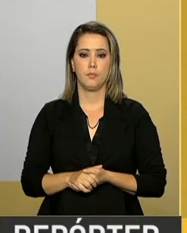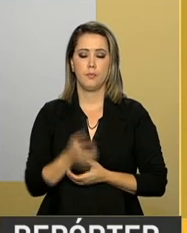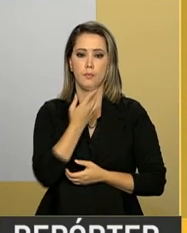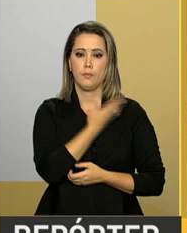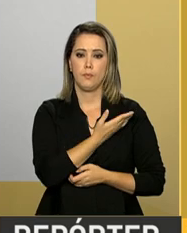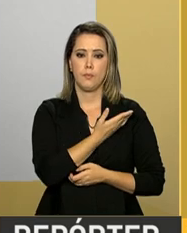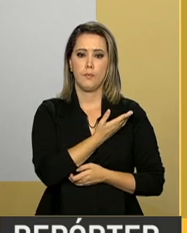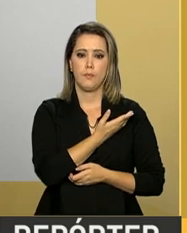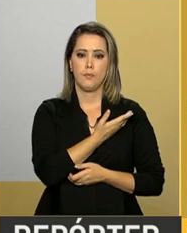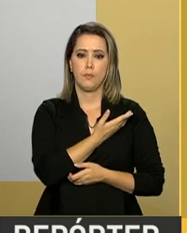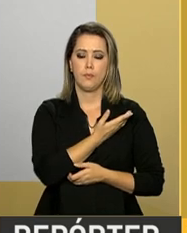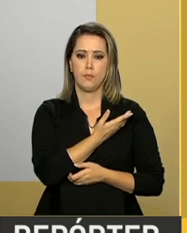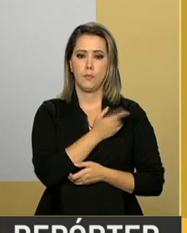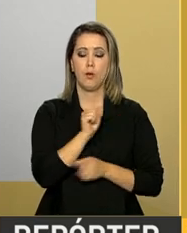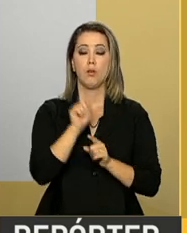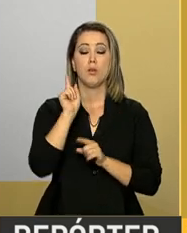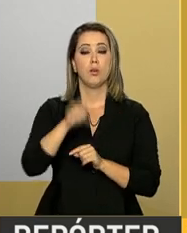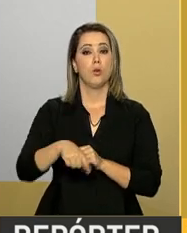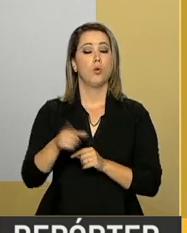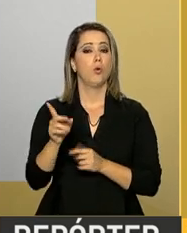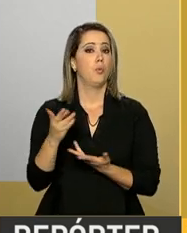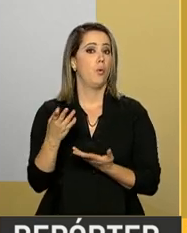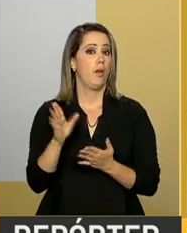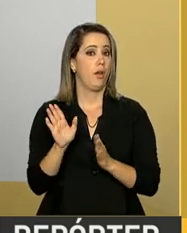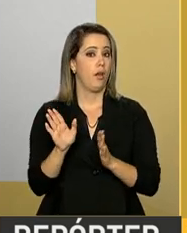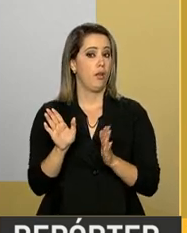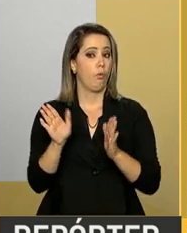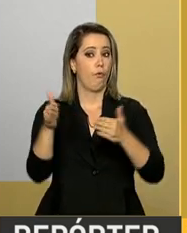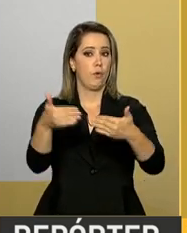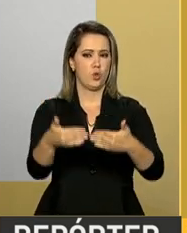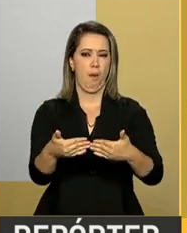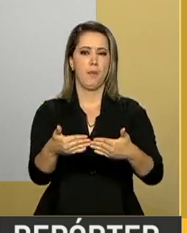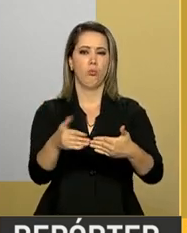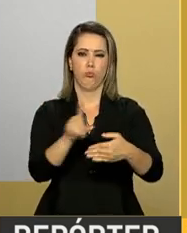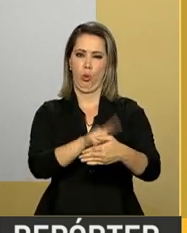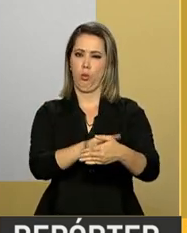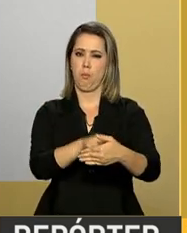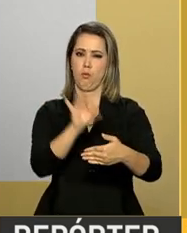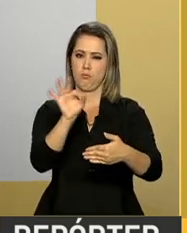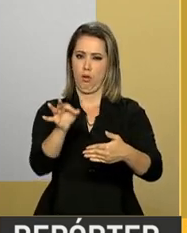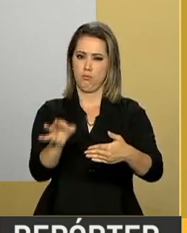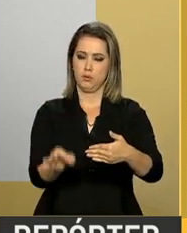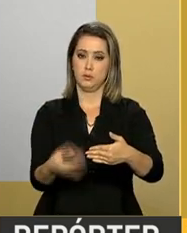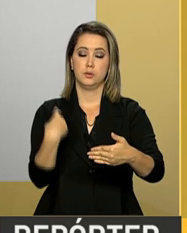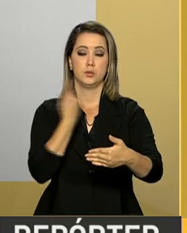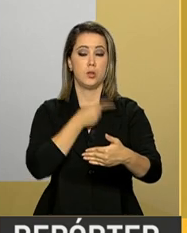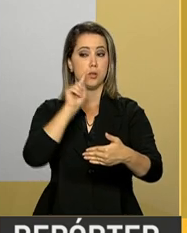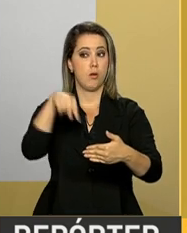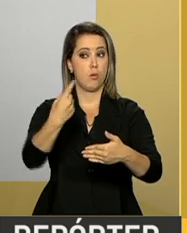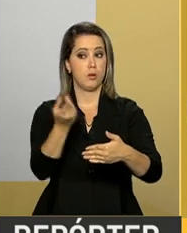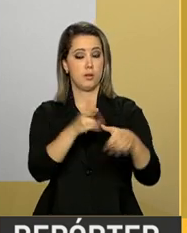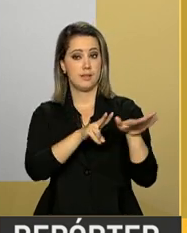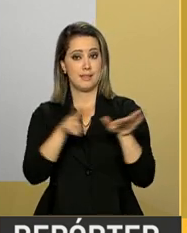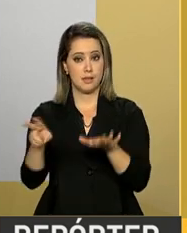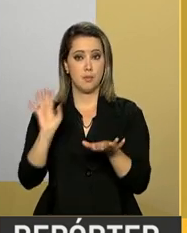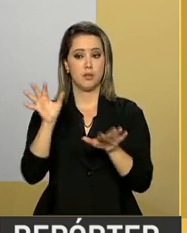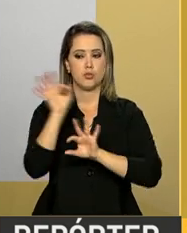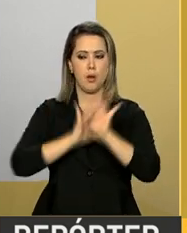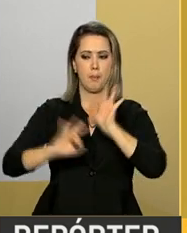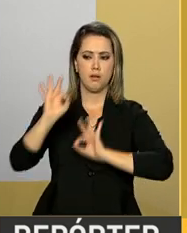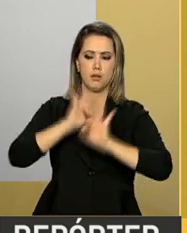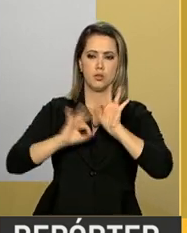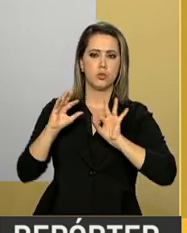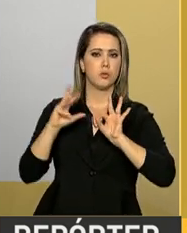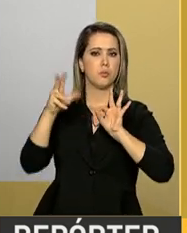Como é uma suspensão temporária, eh nós estaremos na semana que vem trabalhando para finalizar os planos que já vimos fazendo